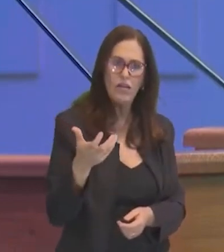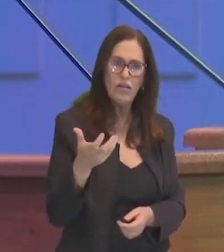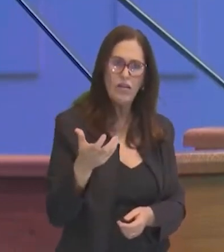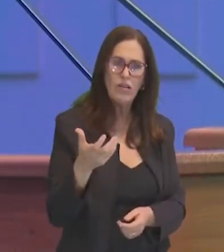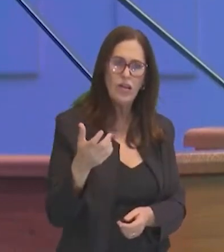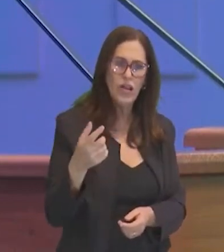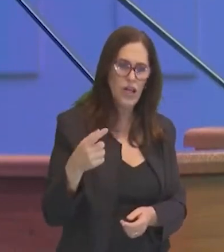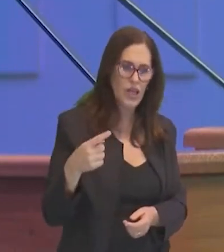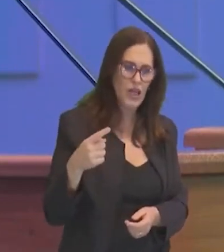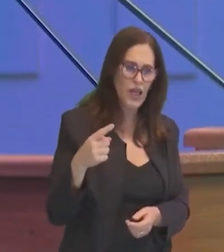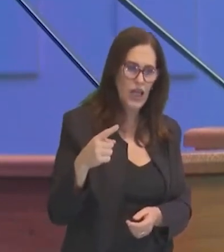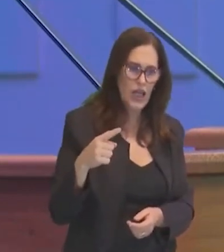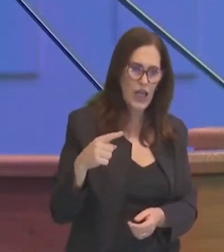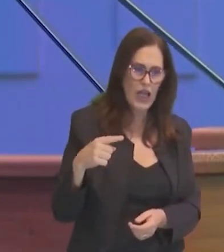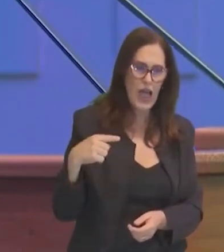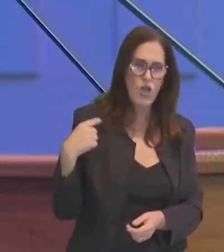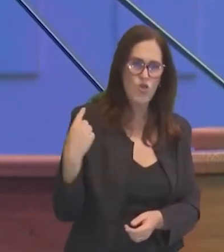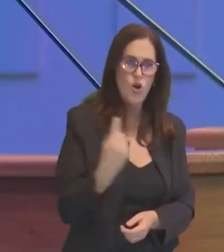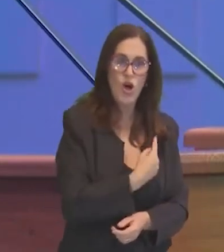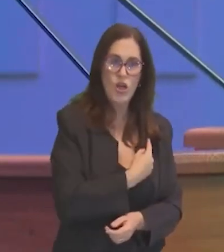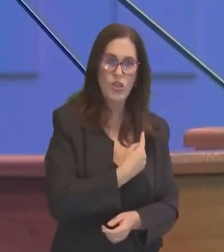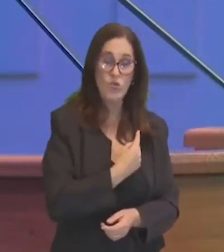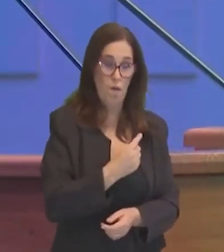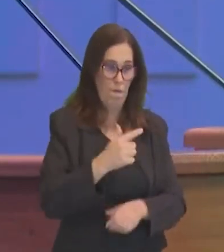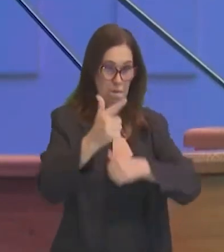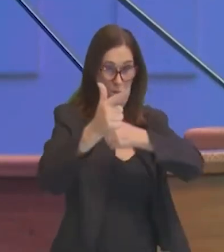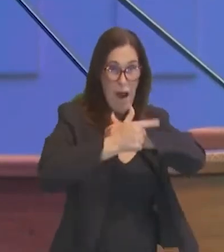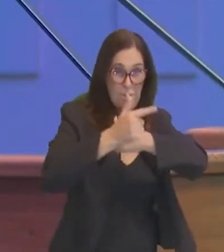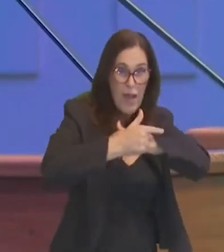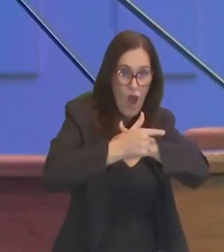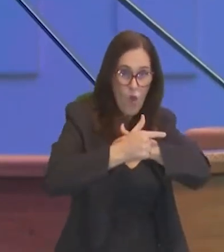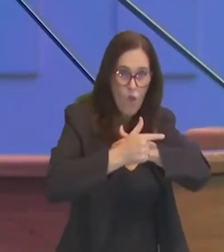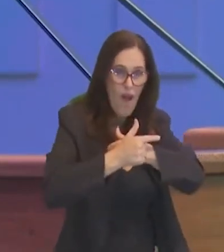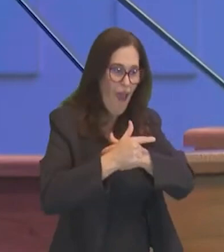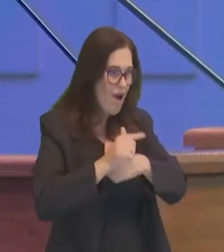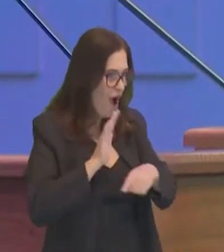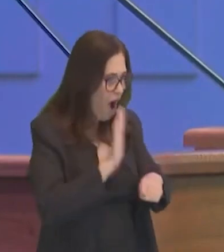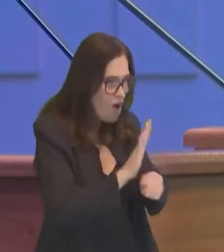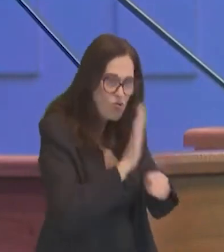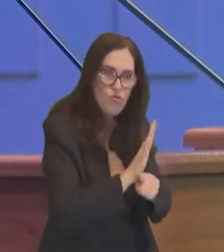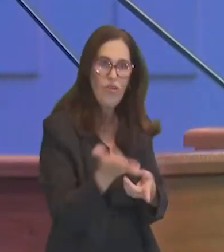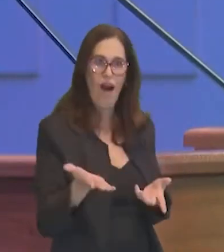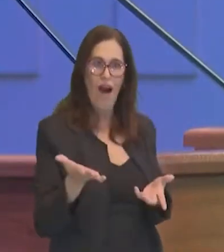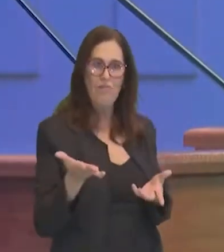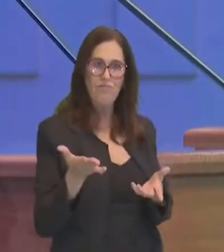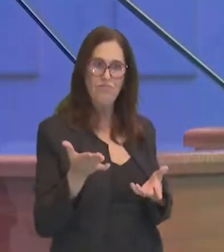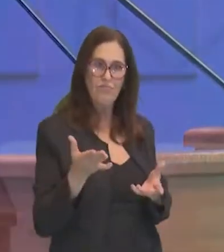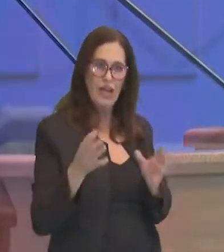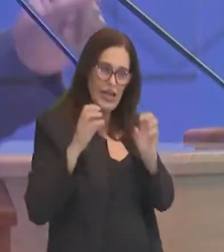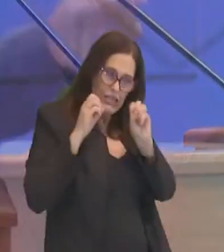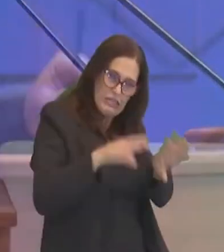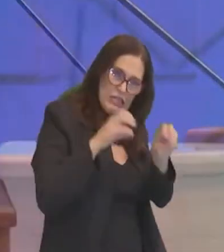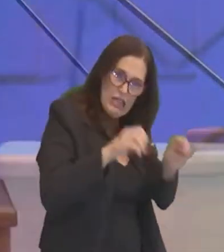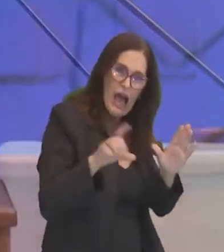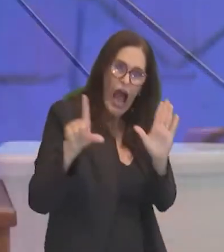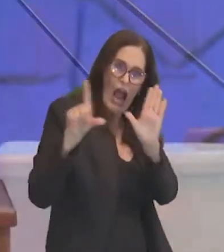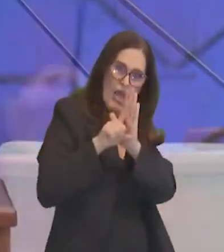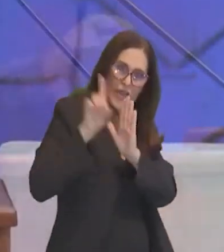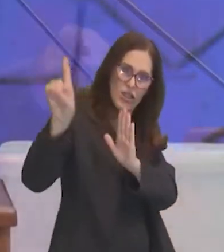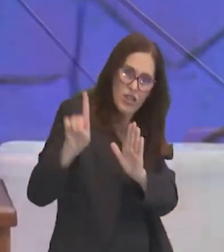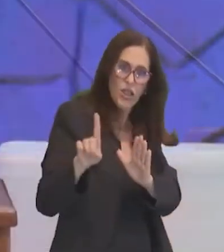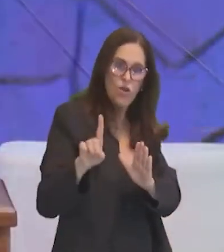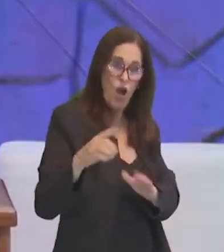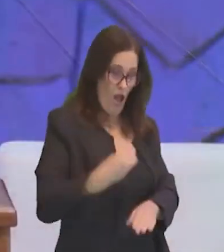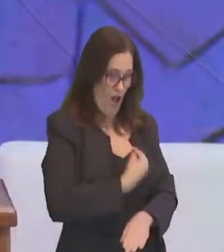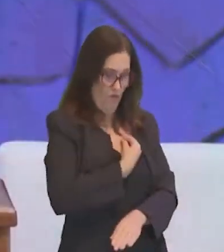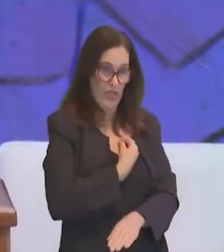O nosso papel é fortificar essa pessoa com os feitos do Senhor, com aquilo que Deus fez na sua vida, com